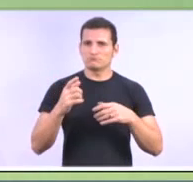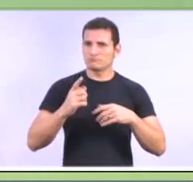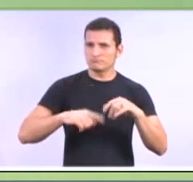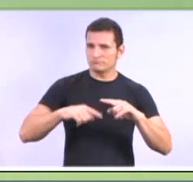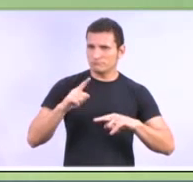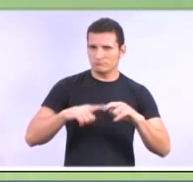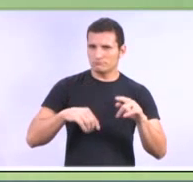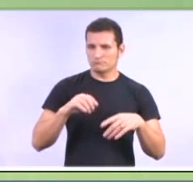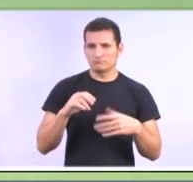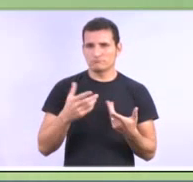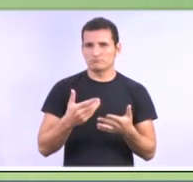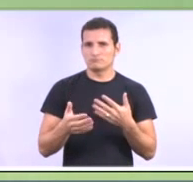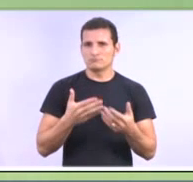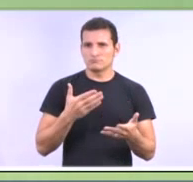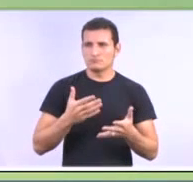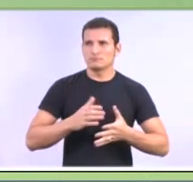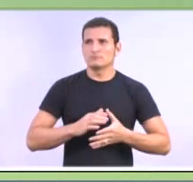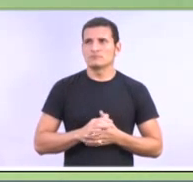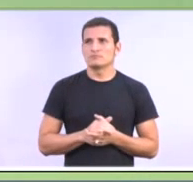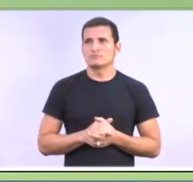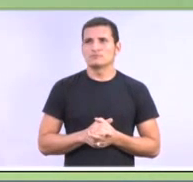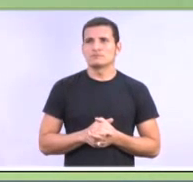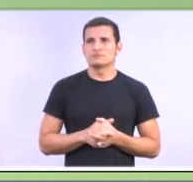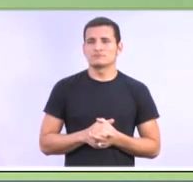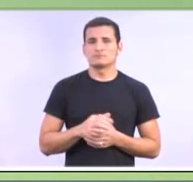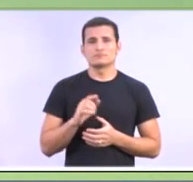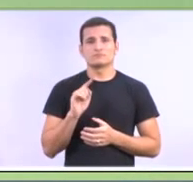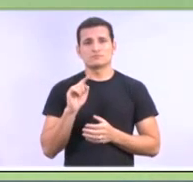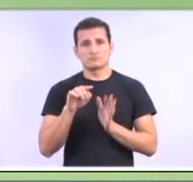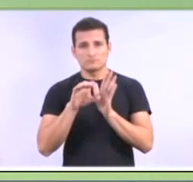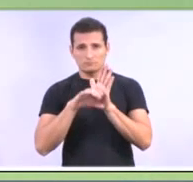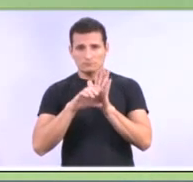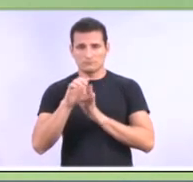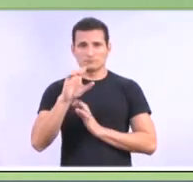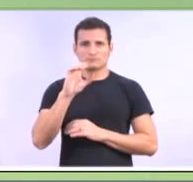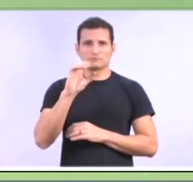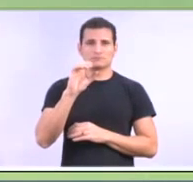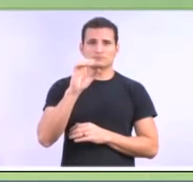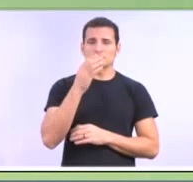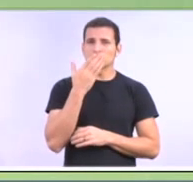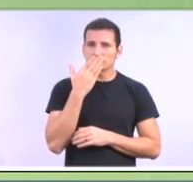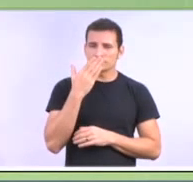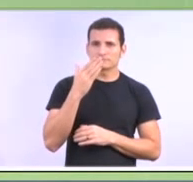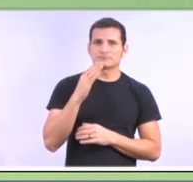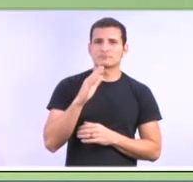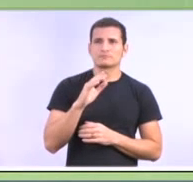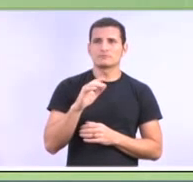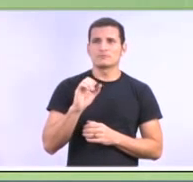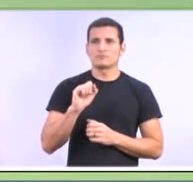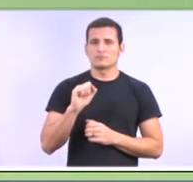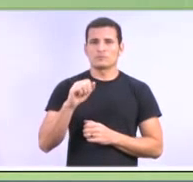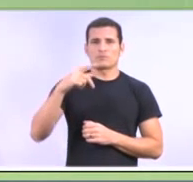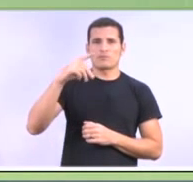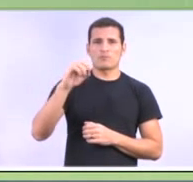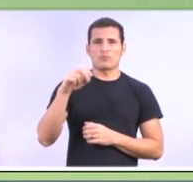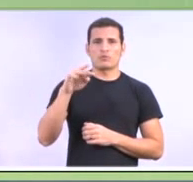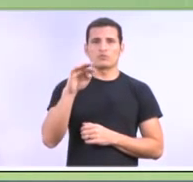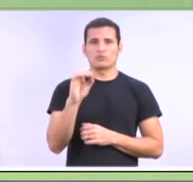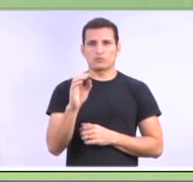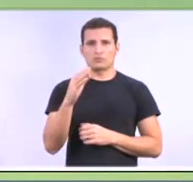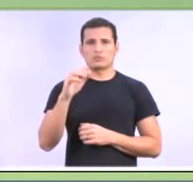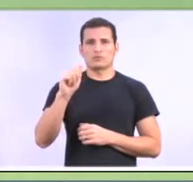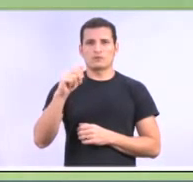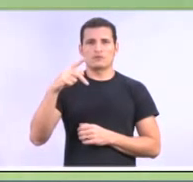ar, no caso de rede sem fio. Daí surge o conceito das topologias, que podem ser ponto a ponto, de